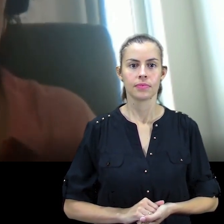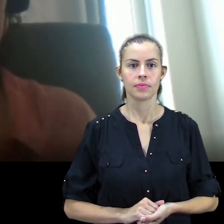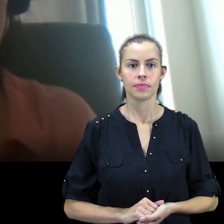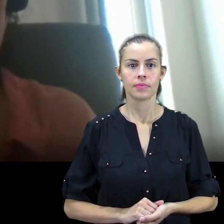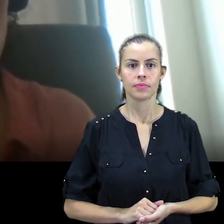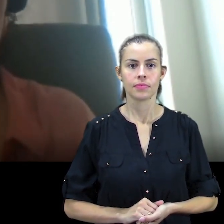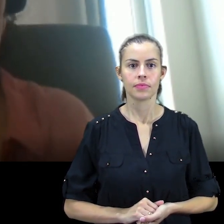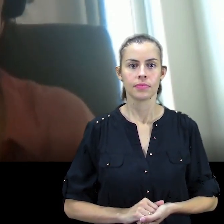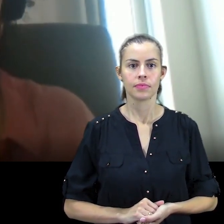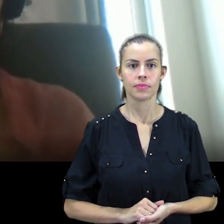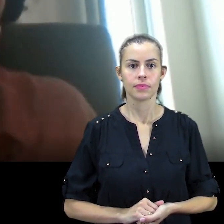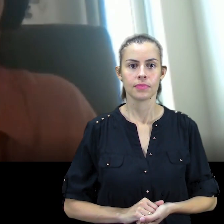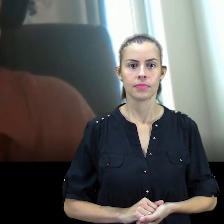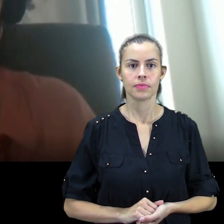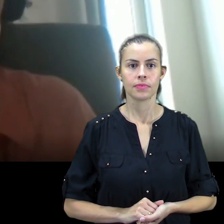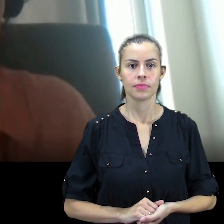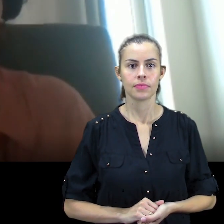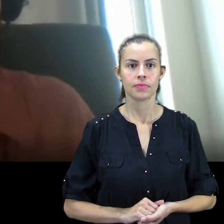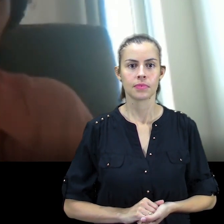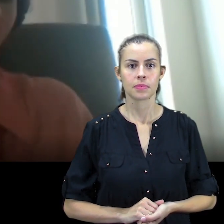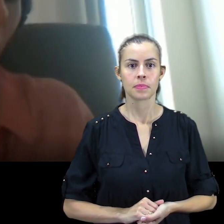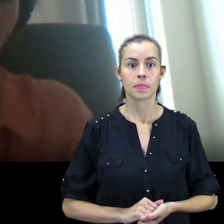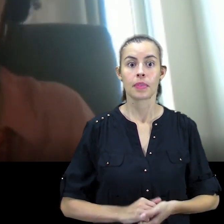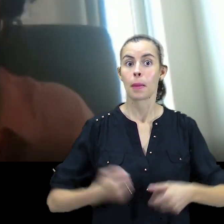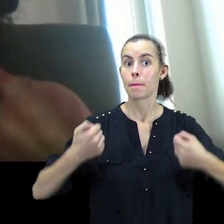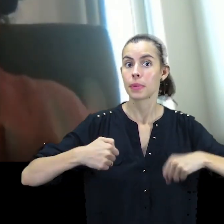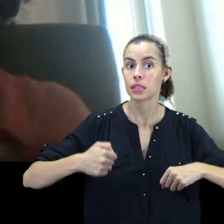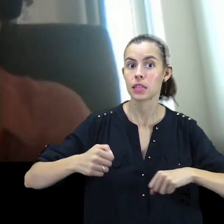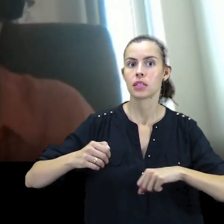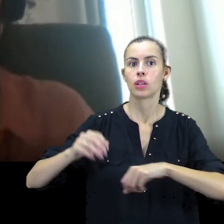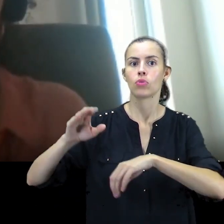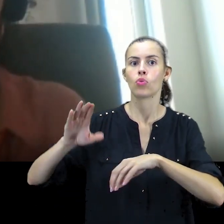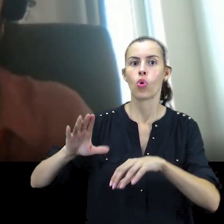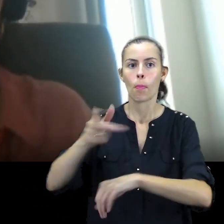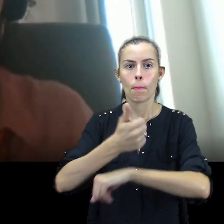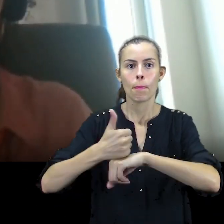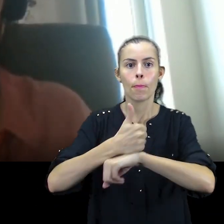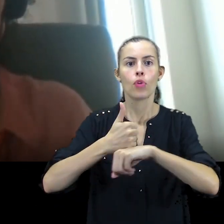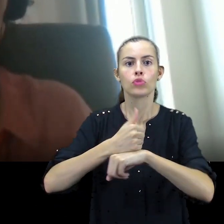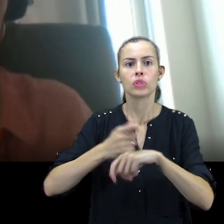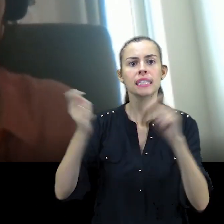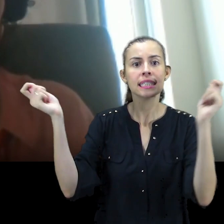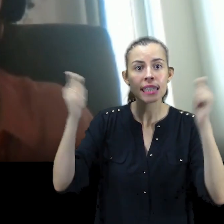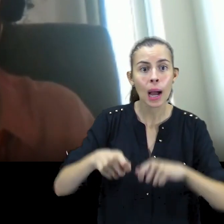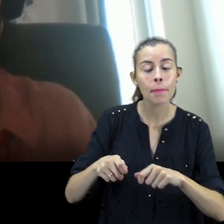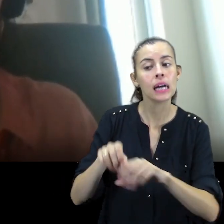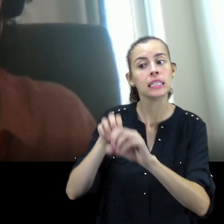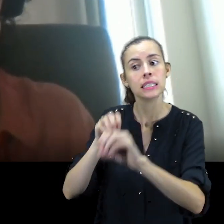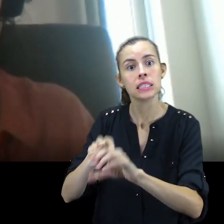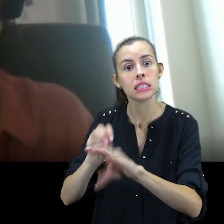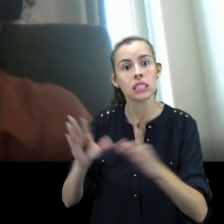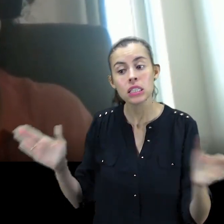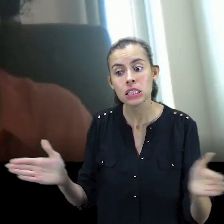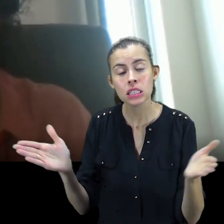então que tenha conhecimentos, não seja uma coisa também rasa, que, né, não tem aprofundamento, não